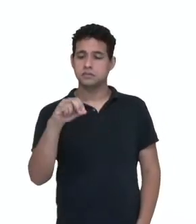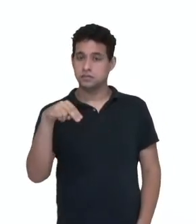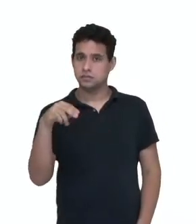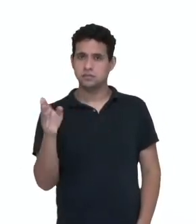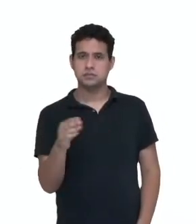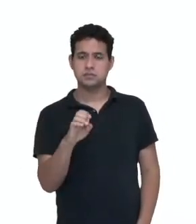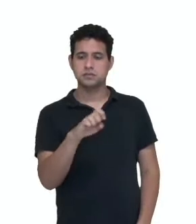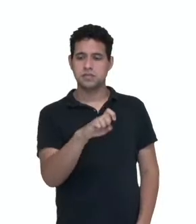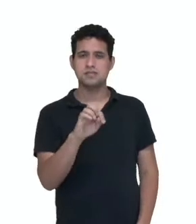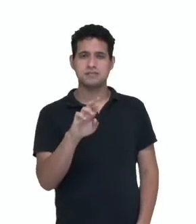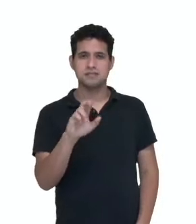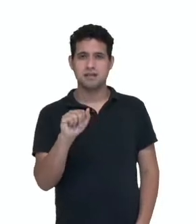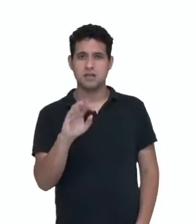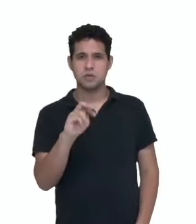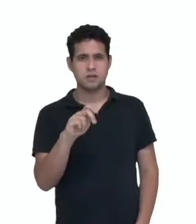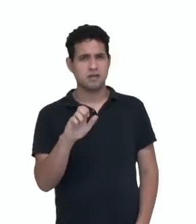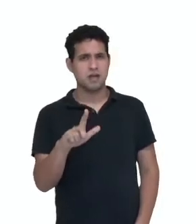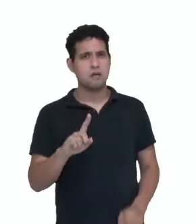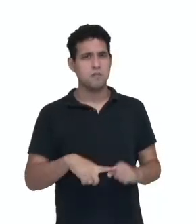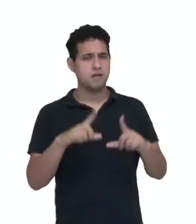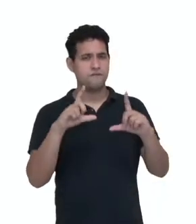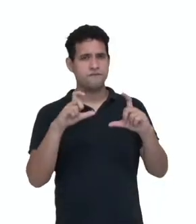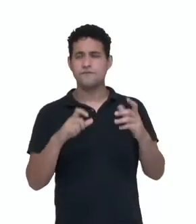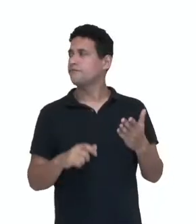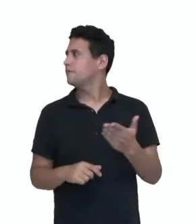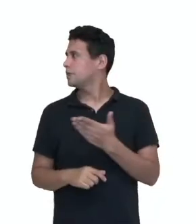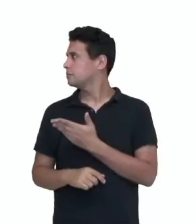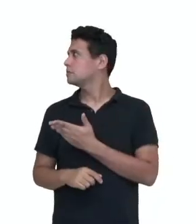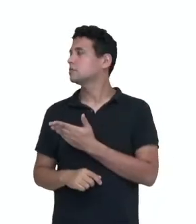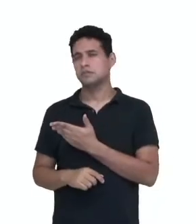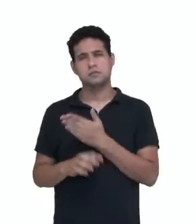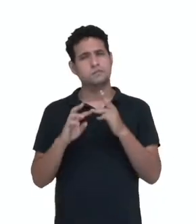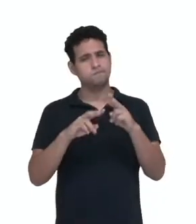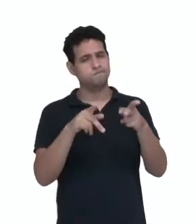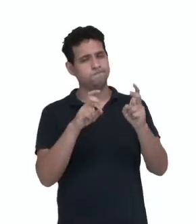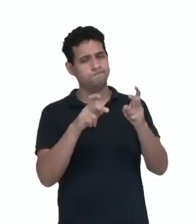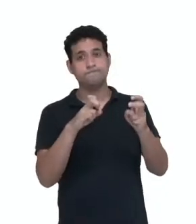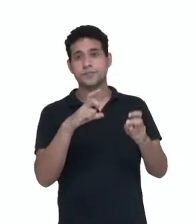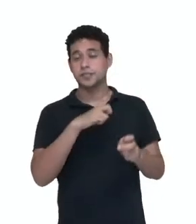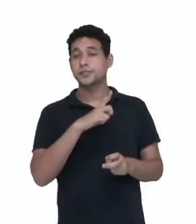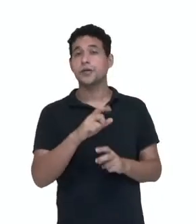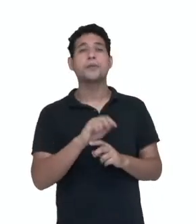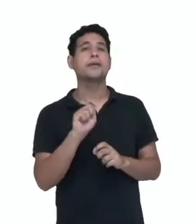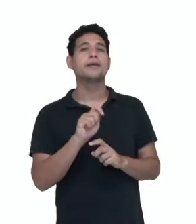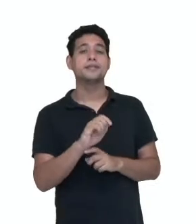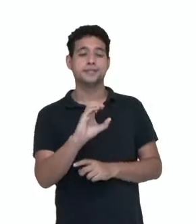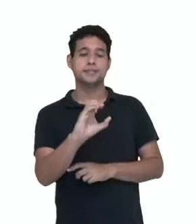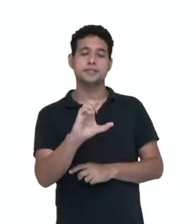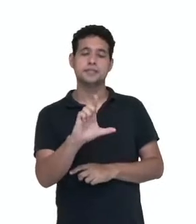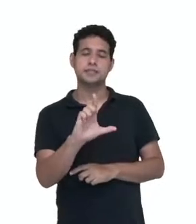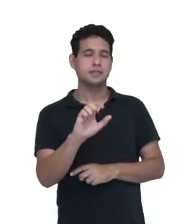extratropical. Então, na imagem ali, aqui que vocês estão observando, nós temos um ciclone